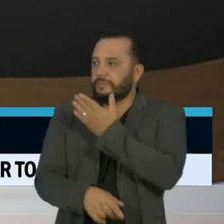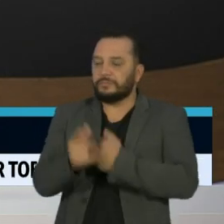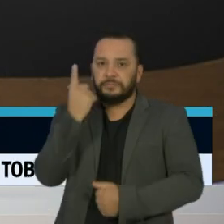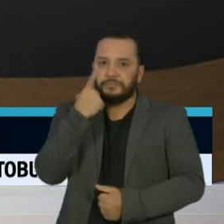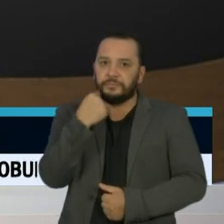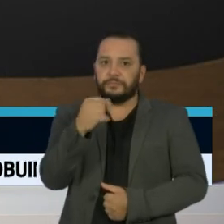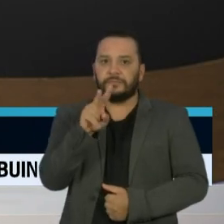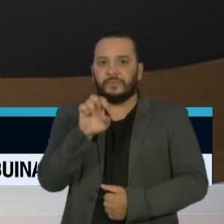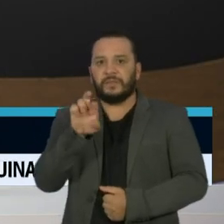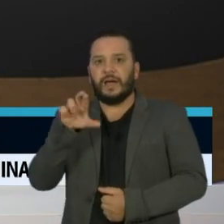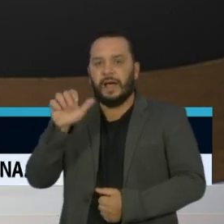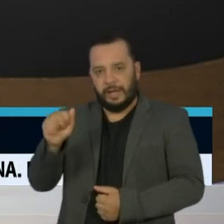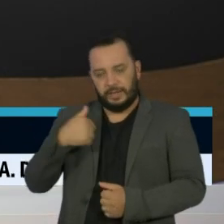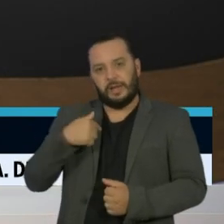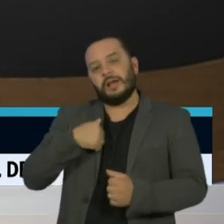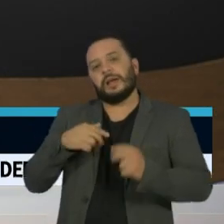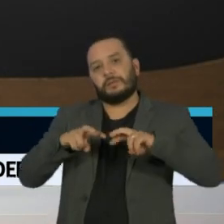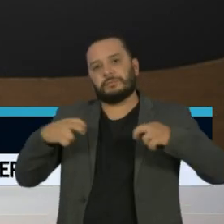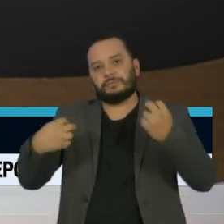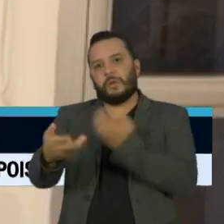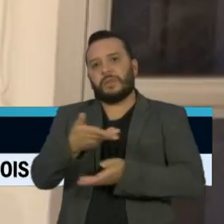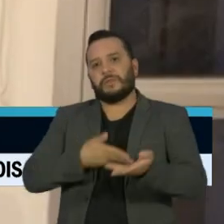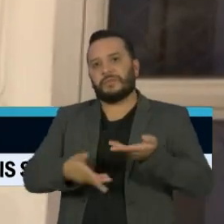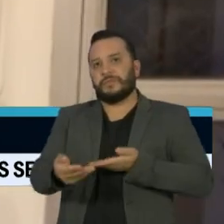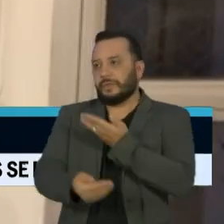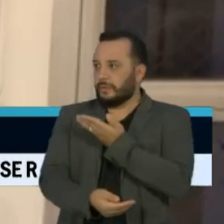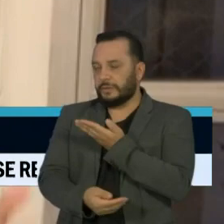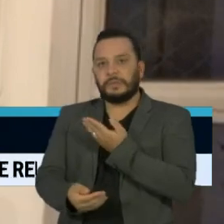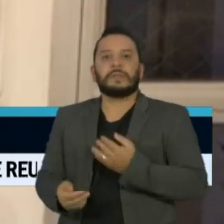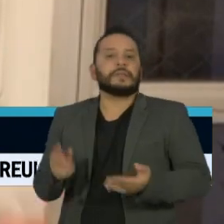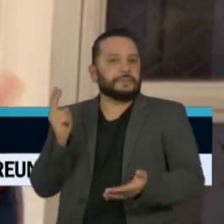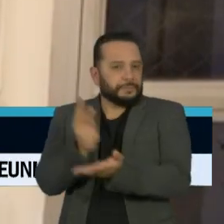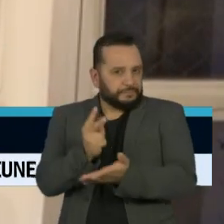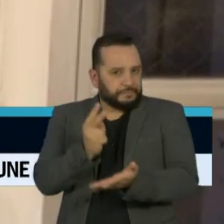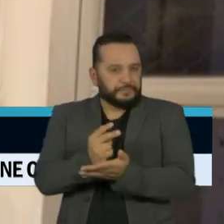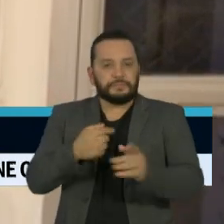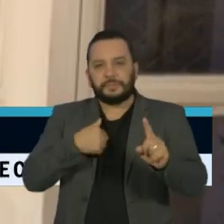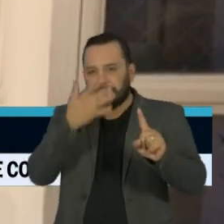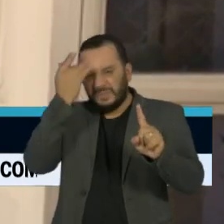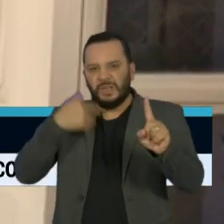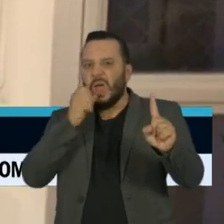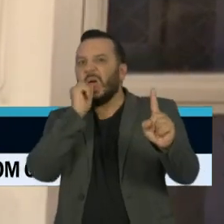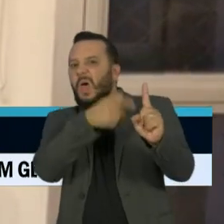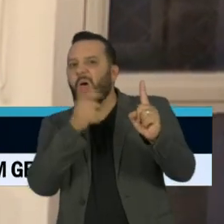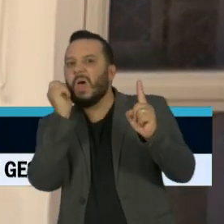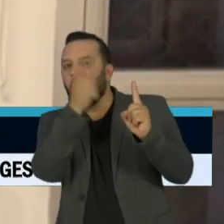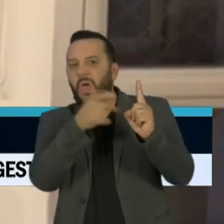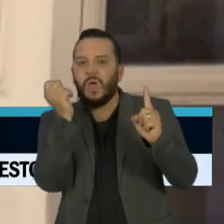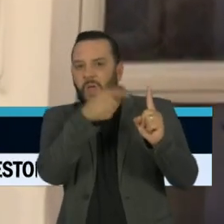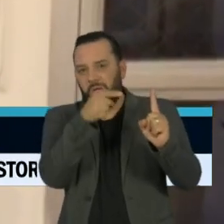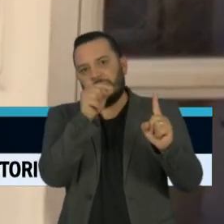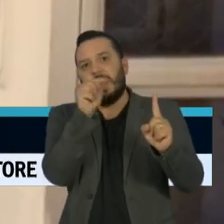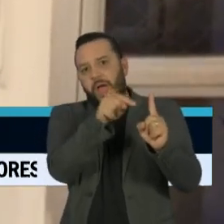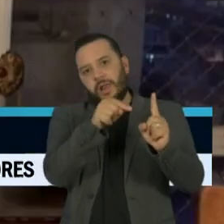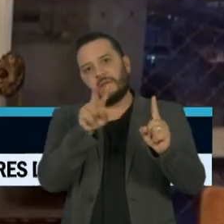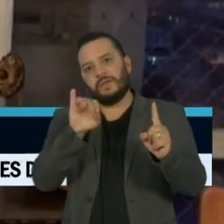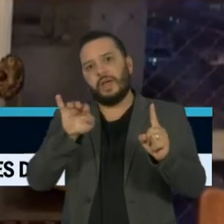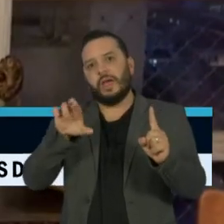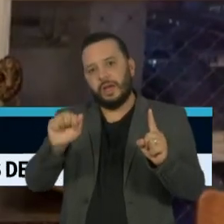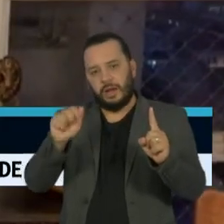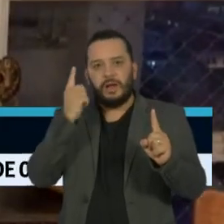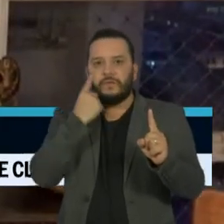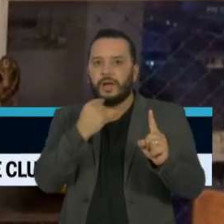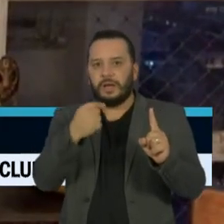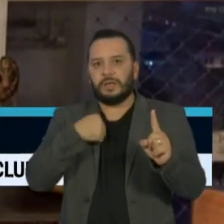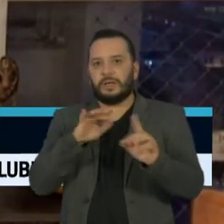Vera Magalhães, apresentadora do programa Roda Viva, é frequentemente vítima de ofensas nas redes sociais. Porque